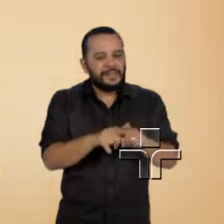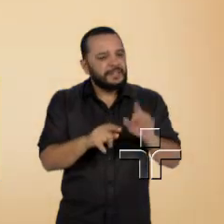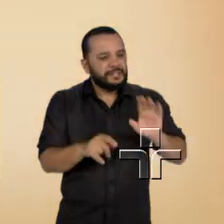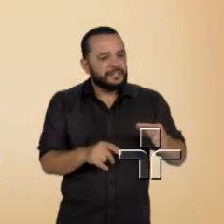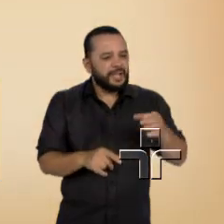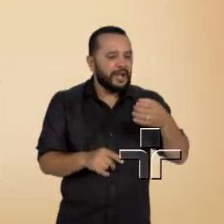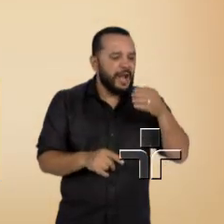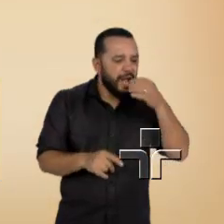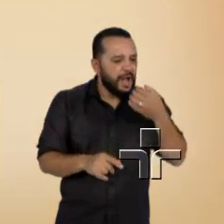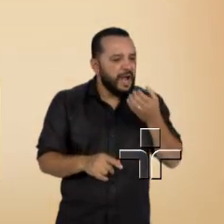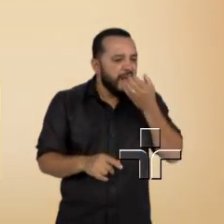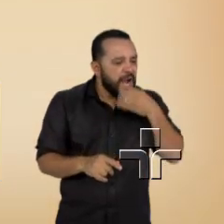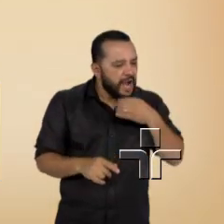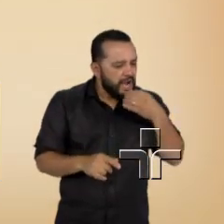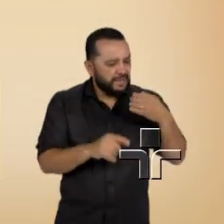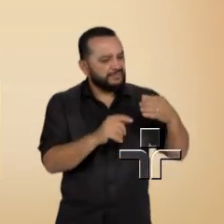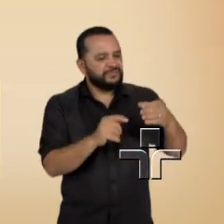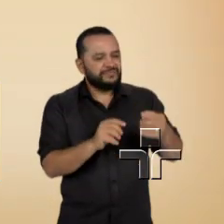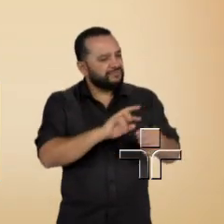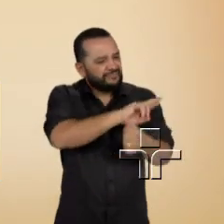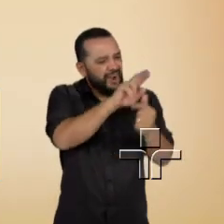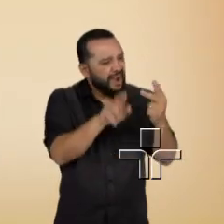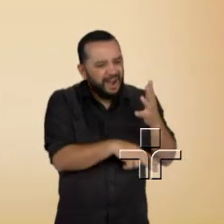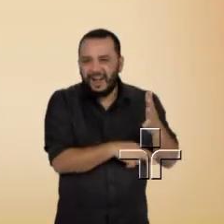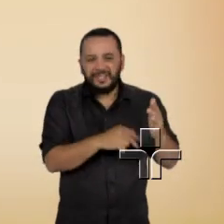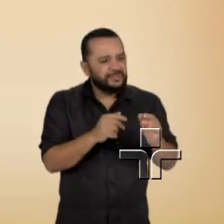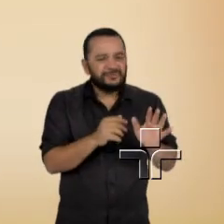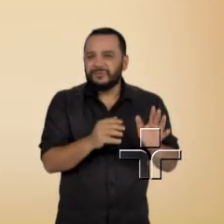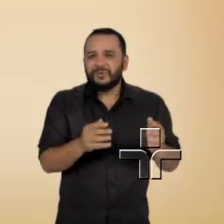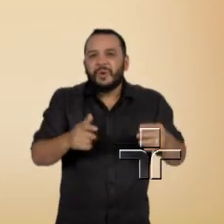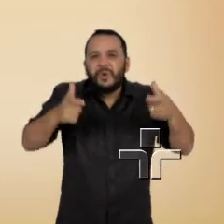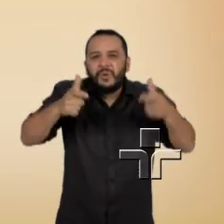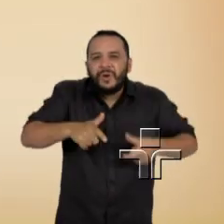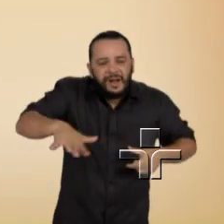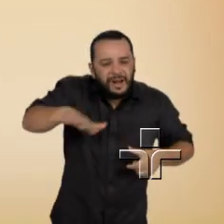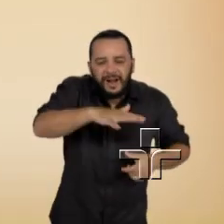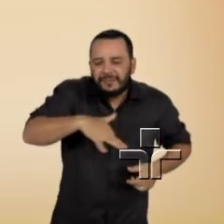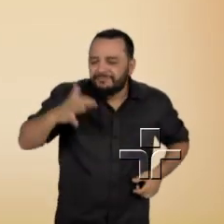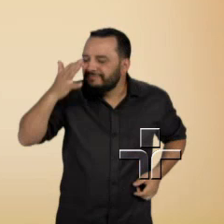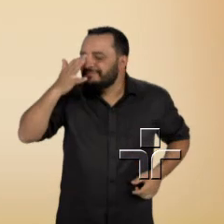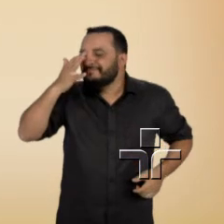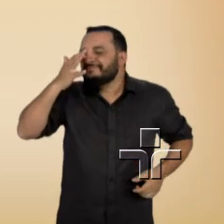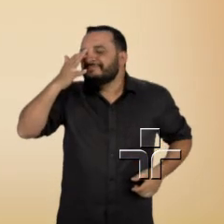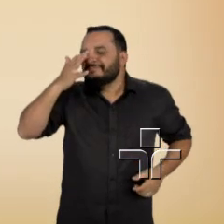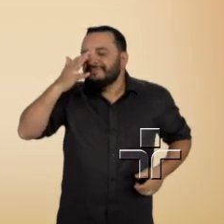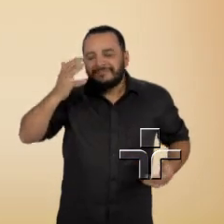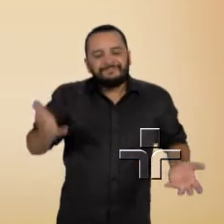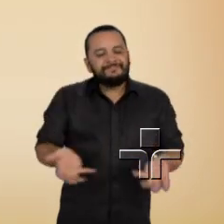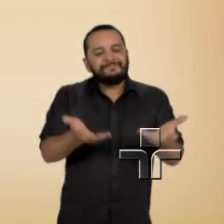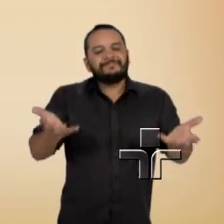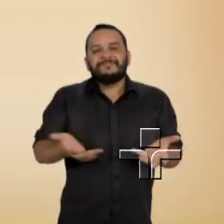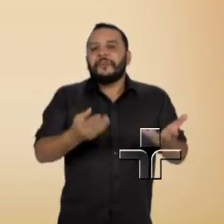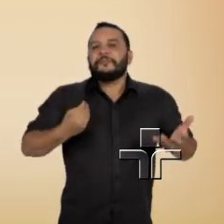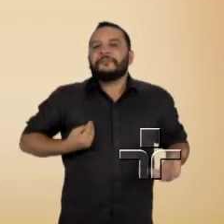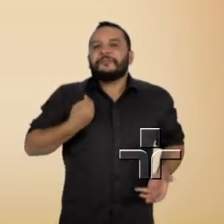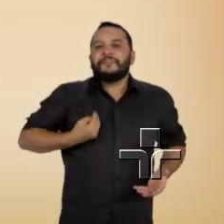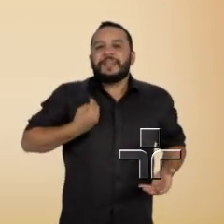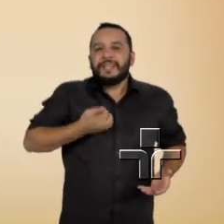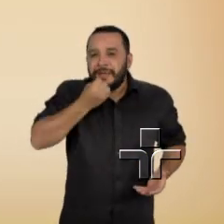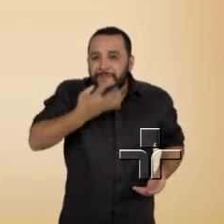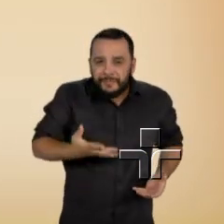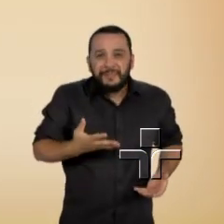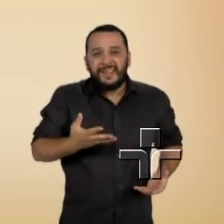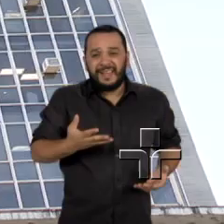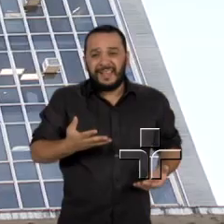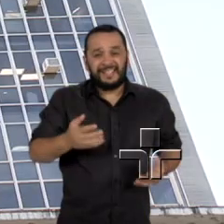e que vai ser exatamente um lugar que vai dar mais vida ao Bexiga, a esse bairro que é a